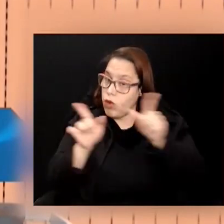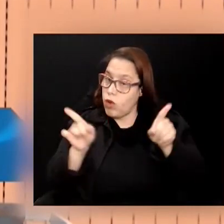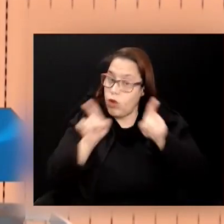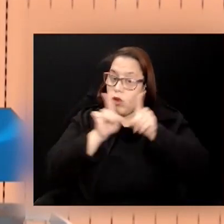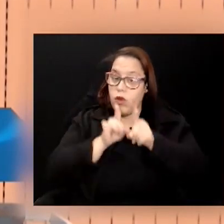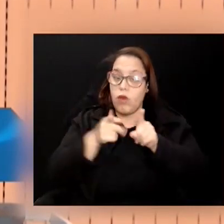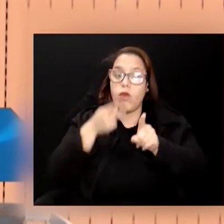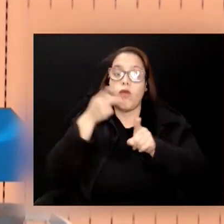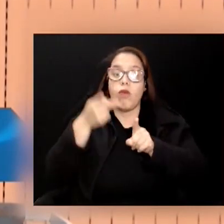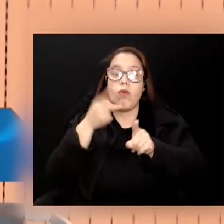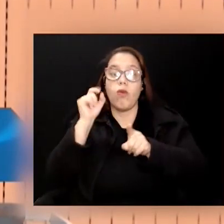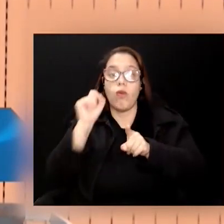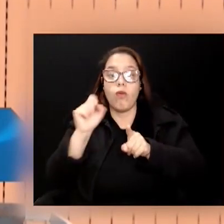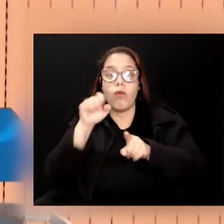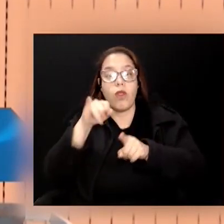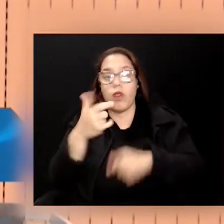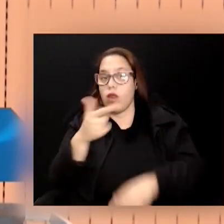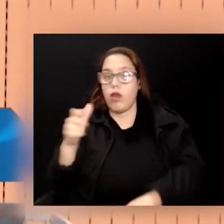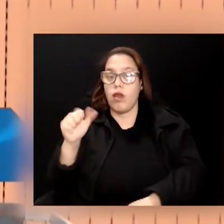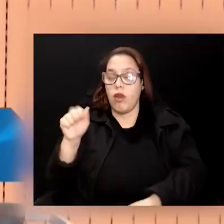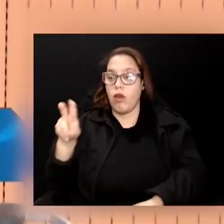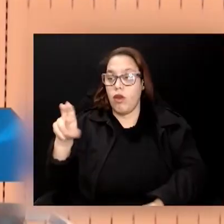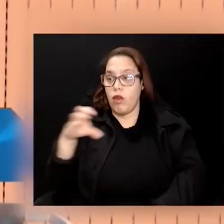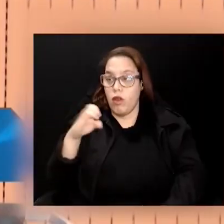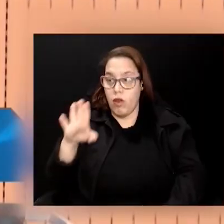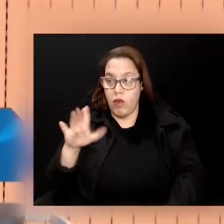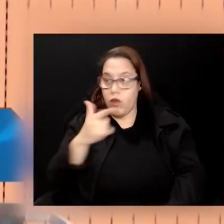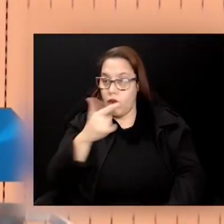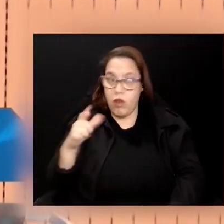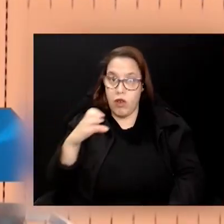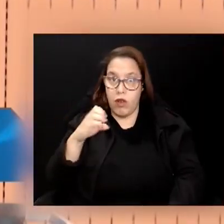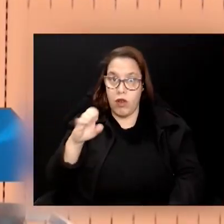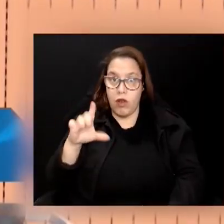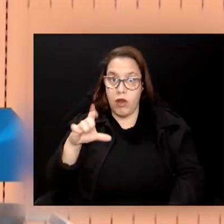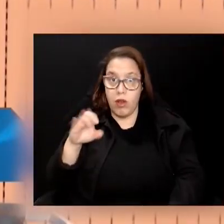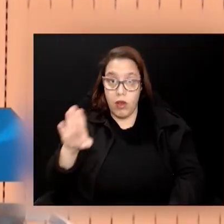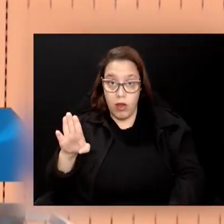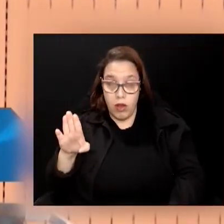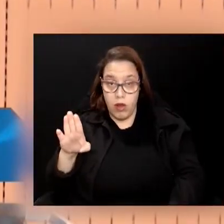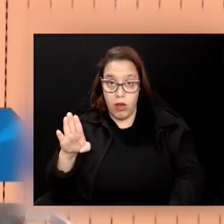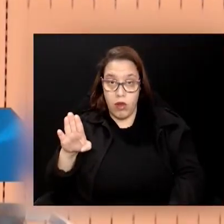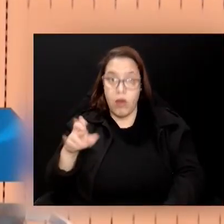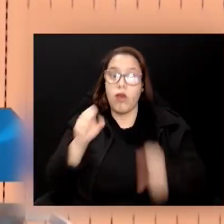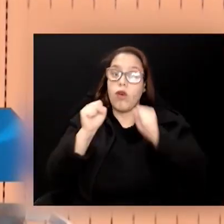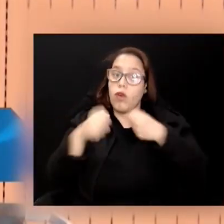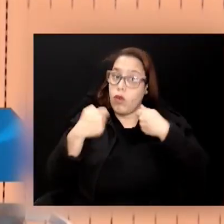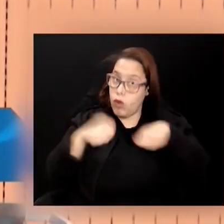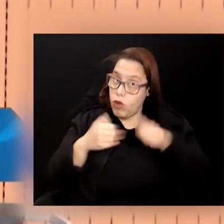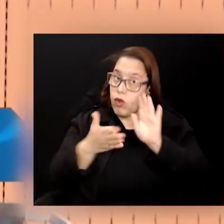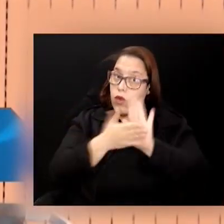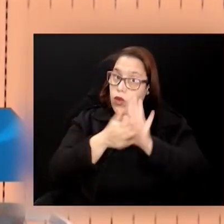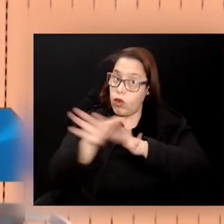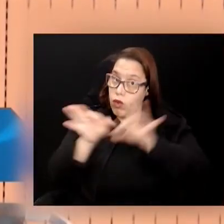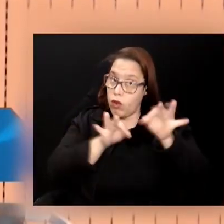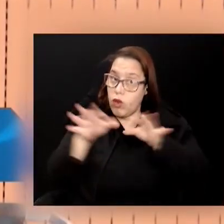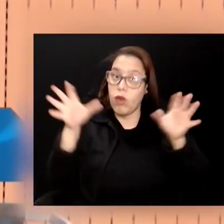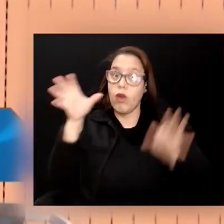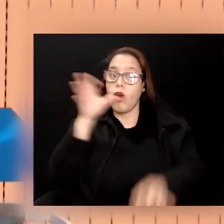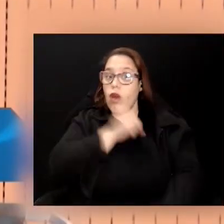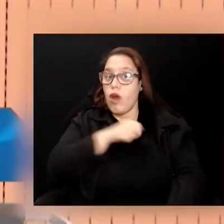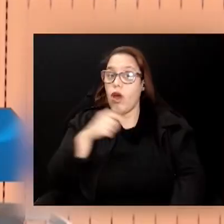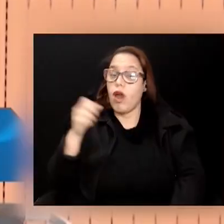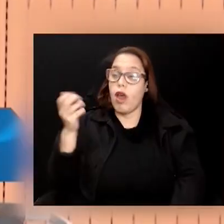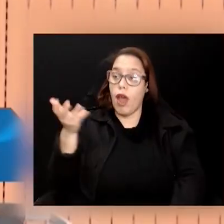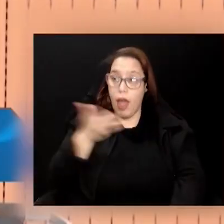você não tem o AVCB, se você não tem o CLCB, você precisa providenciar isso com a máxima urgência para que não